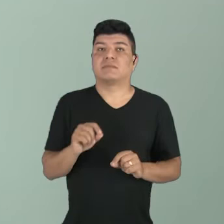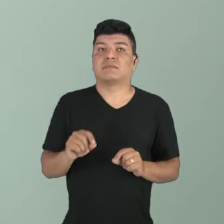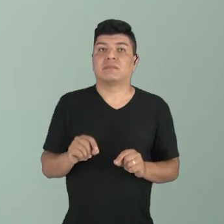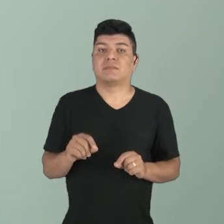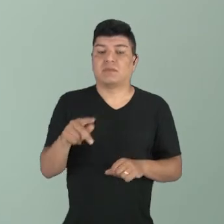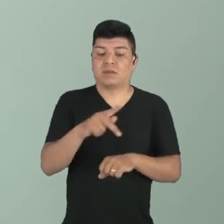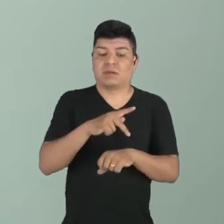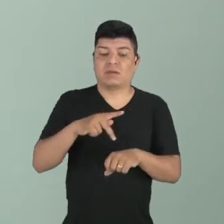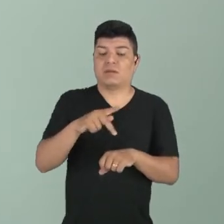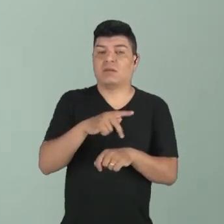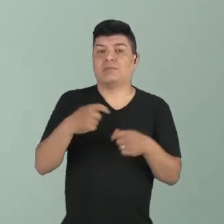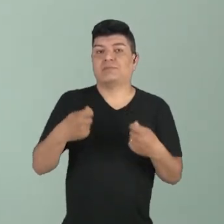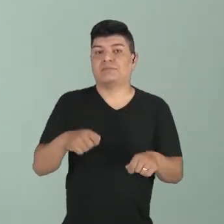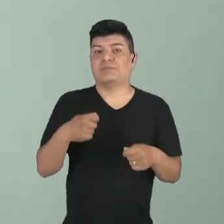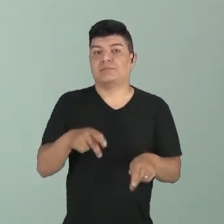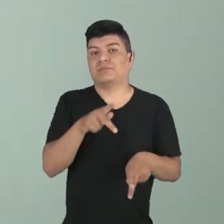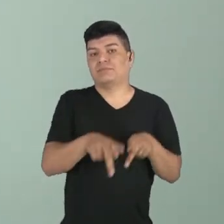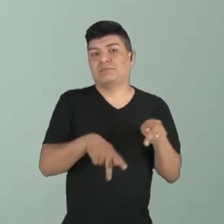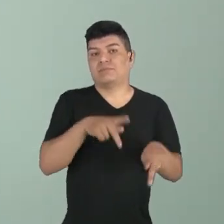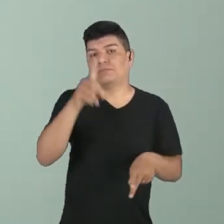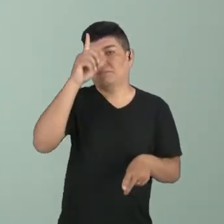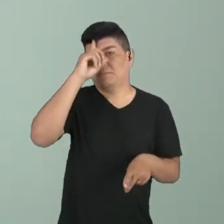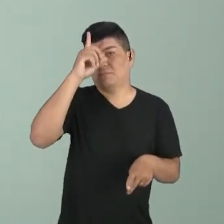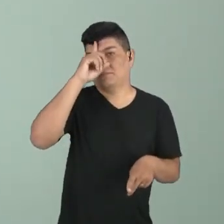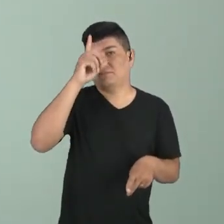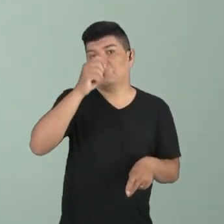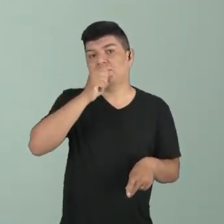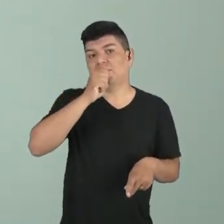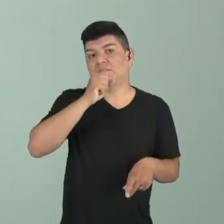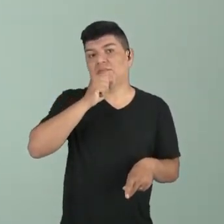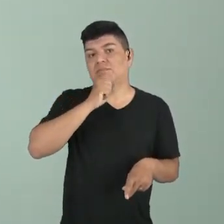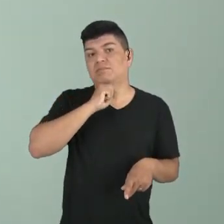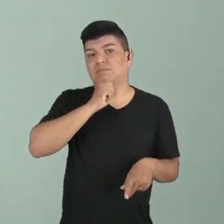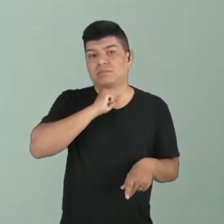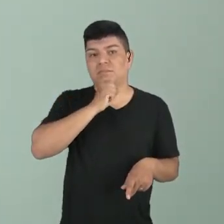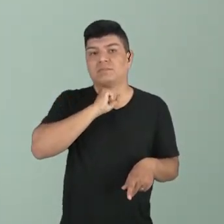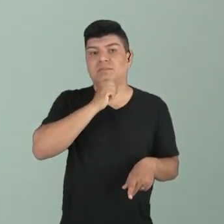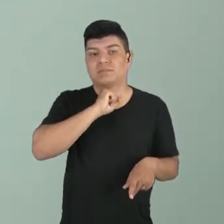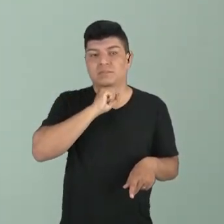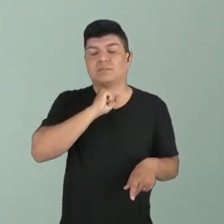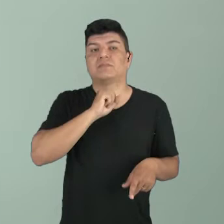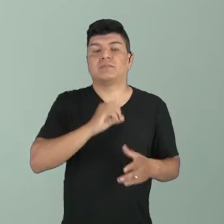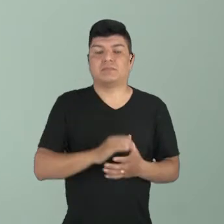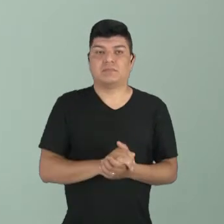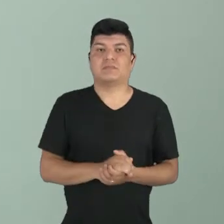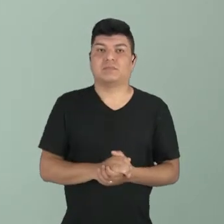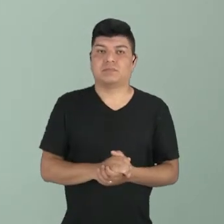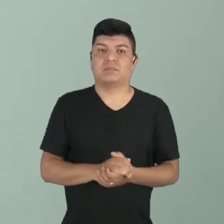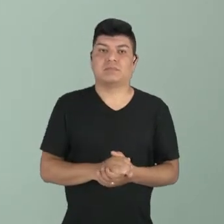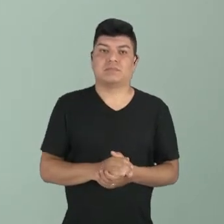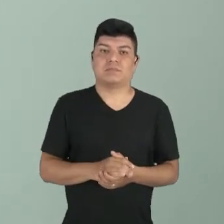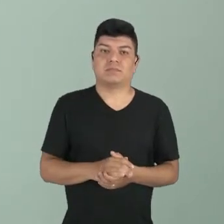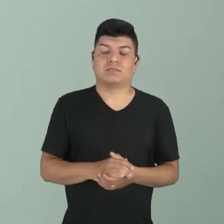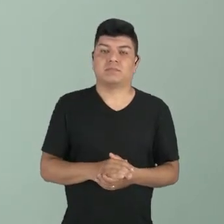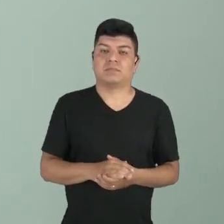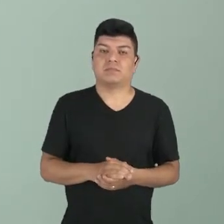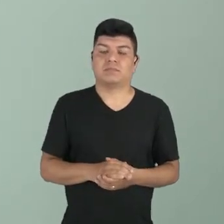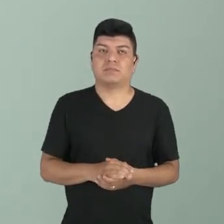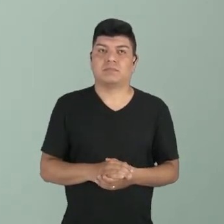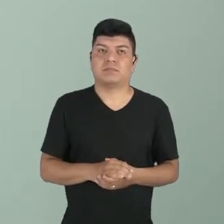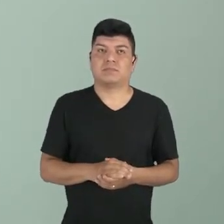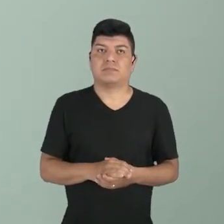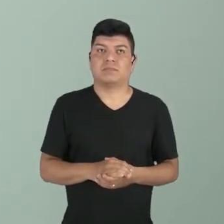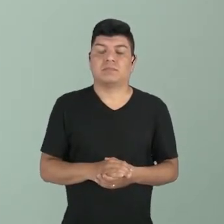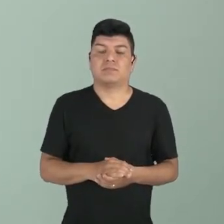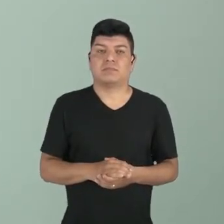a o país dependem de uma população adulta e idosa que vai ser perpetuando nessa